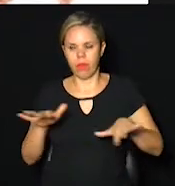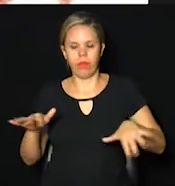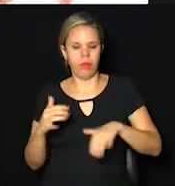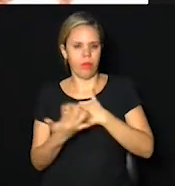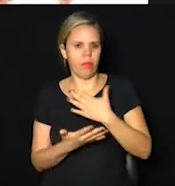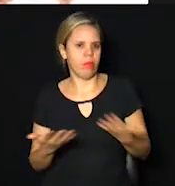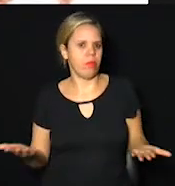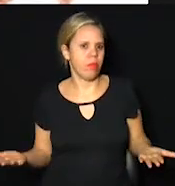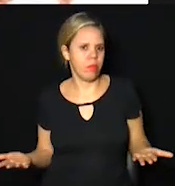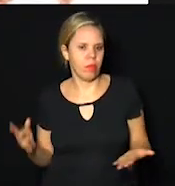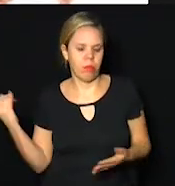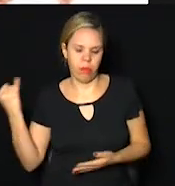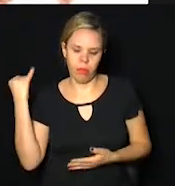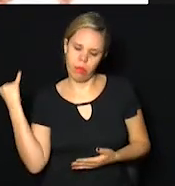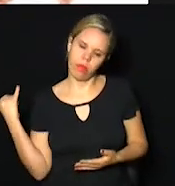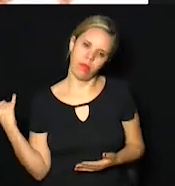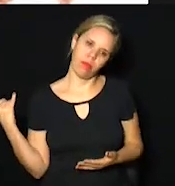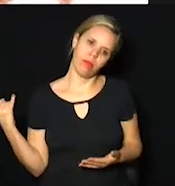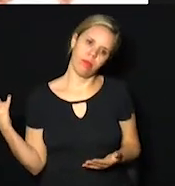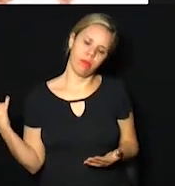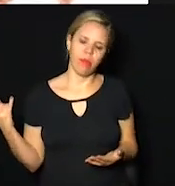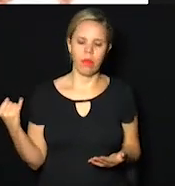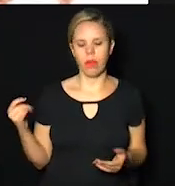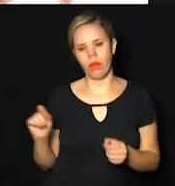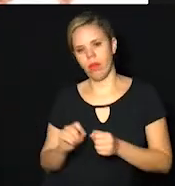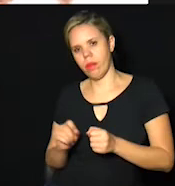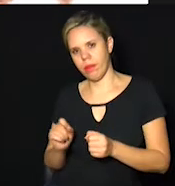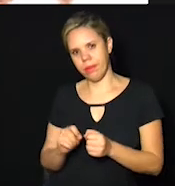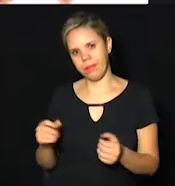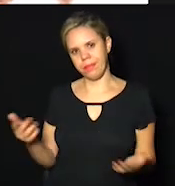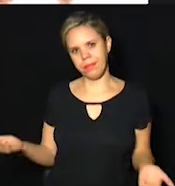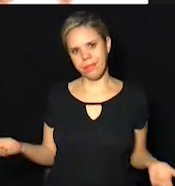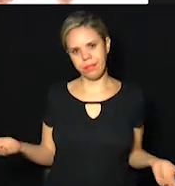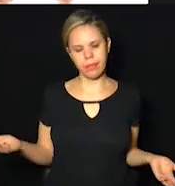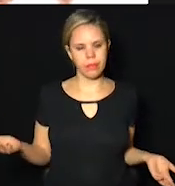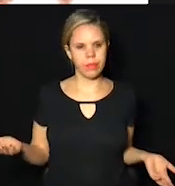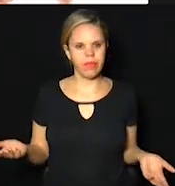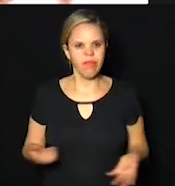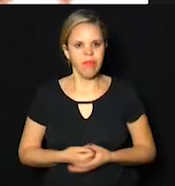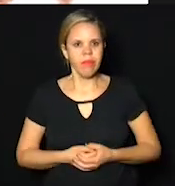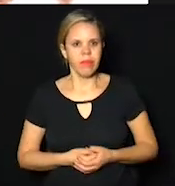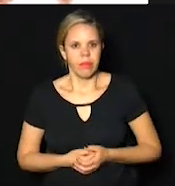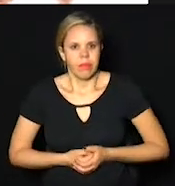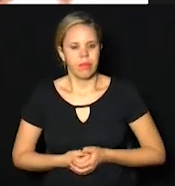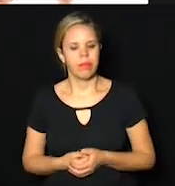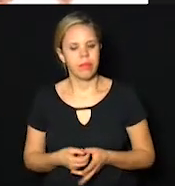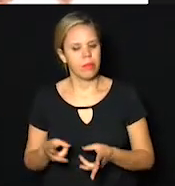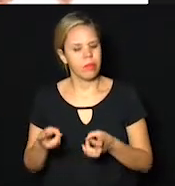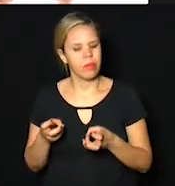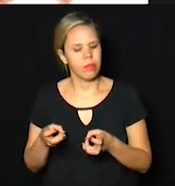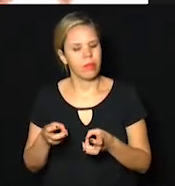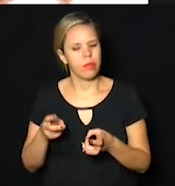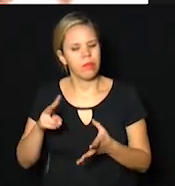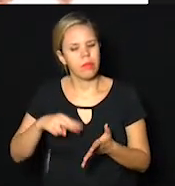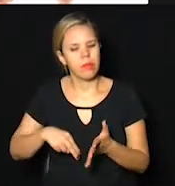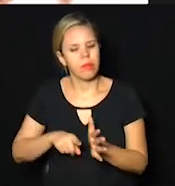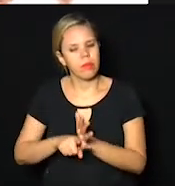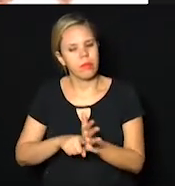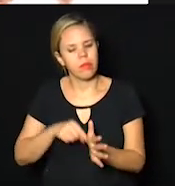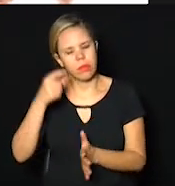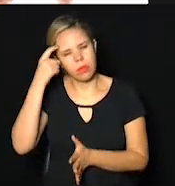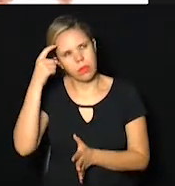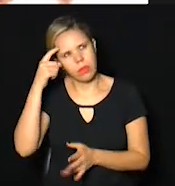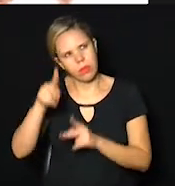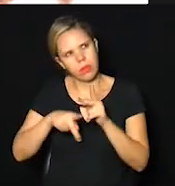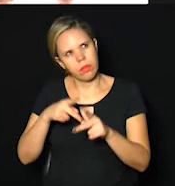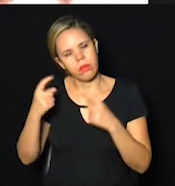ser muito importante. E aí, o que a gente faz? A gente lê a pesquisa e pensa, se as pessoas estão tão